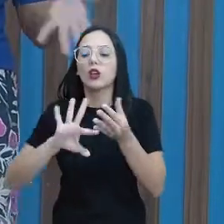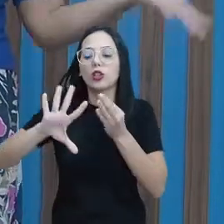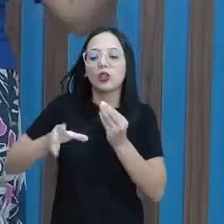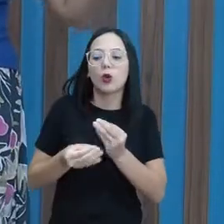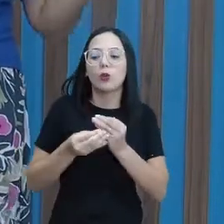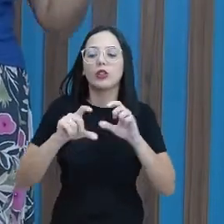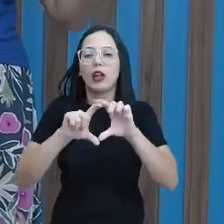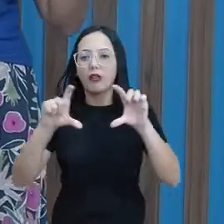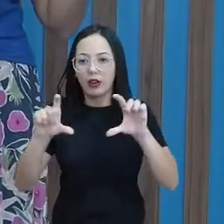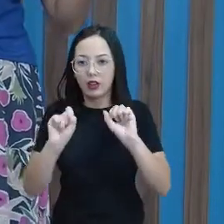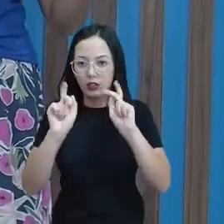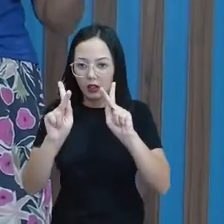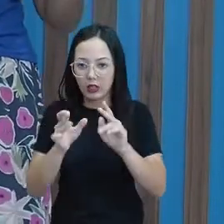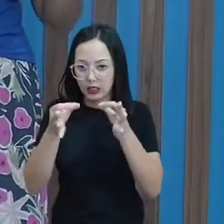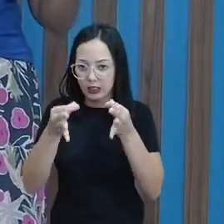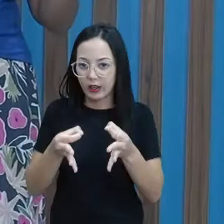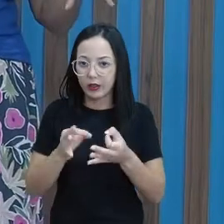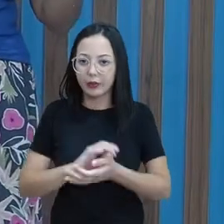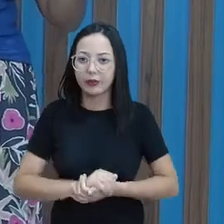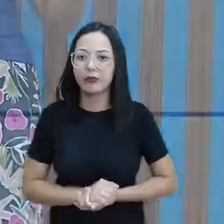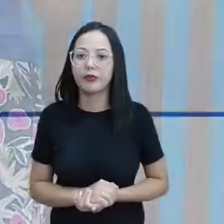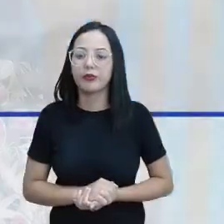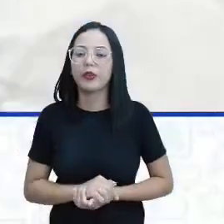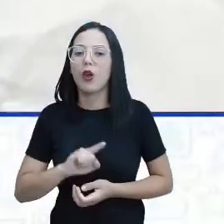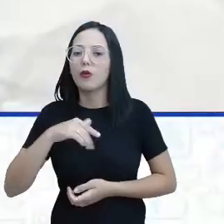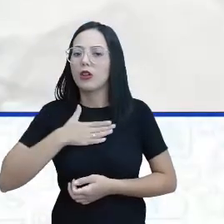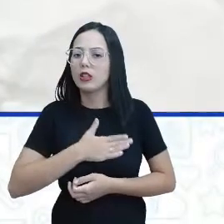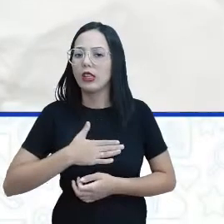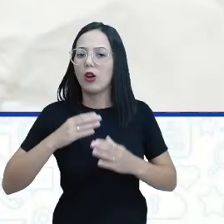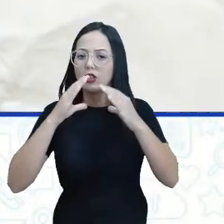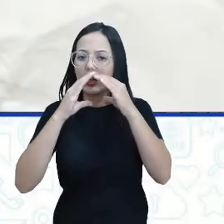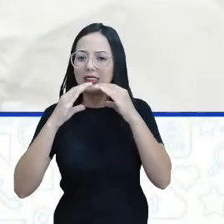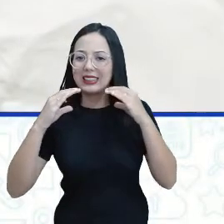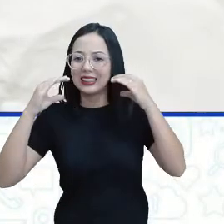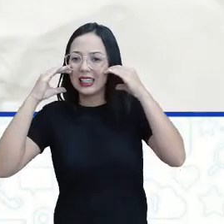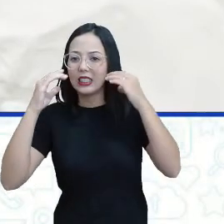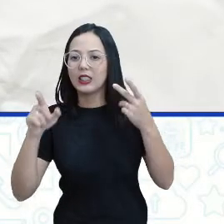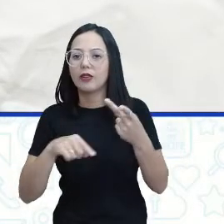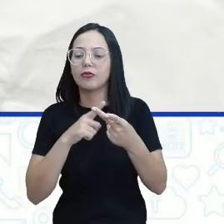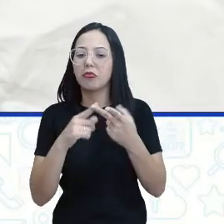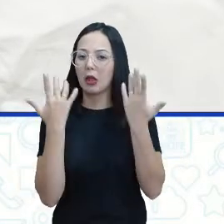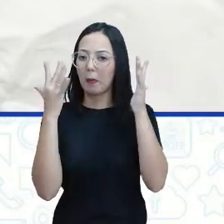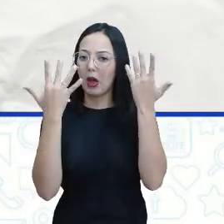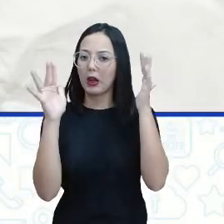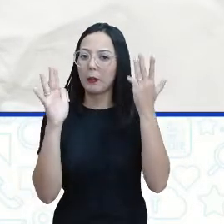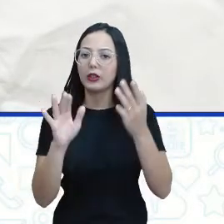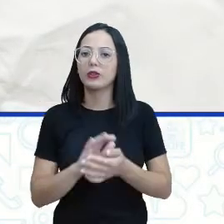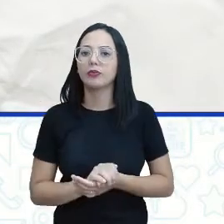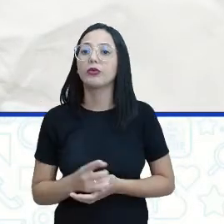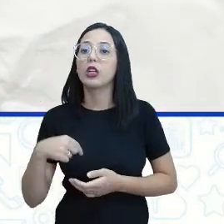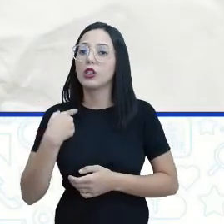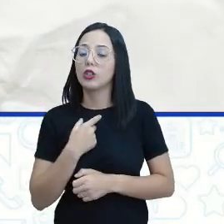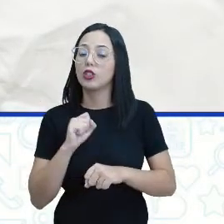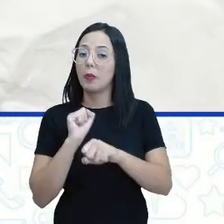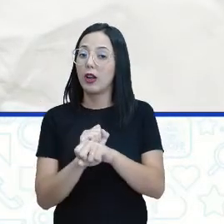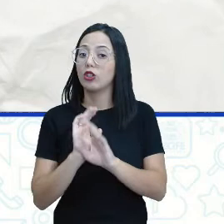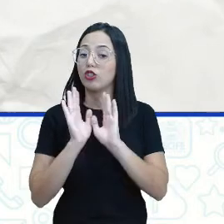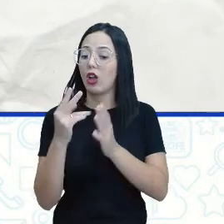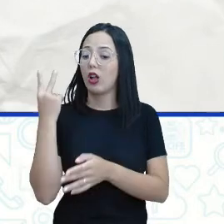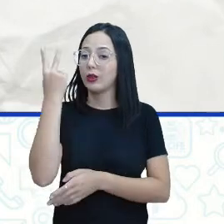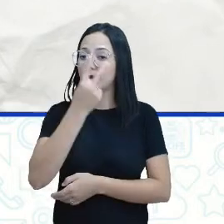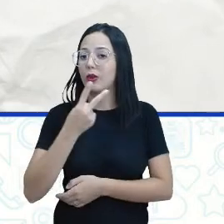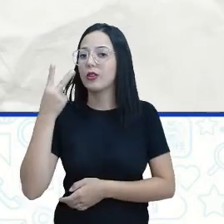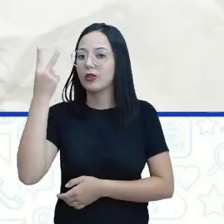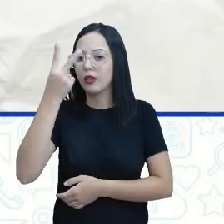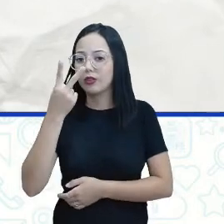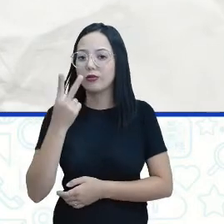frases com sinais de pontuação corretos. Você gosta de melancia? Muitos parabéns. Estamos esperando por você há